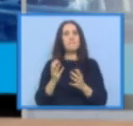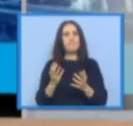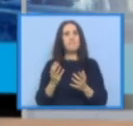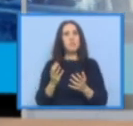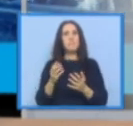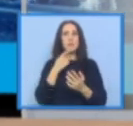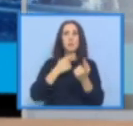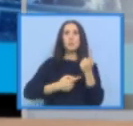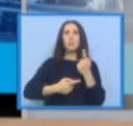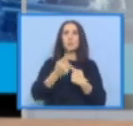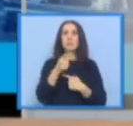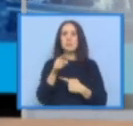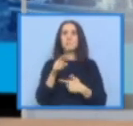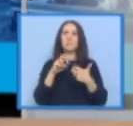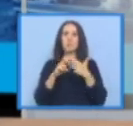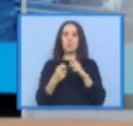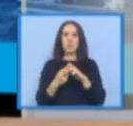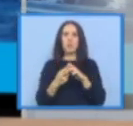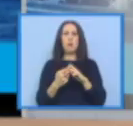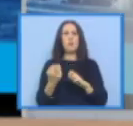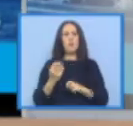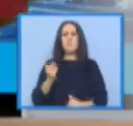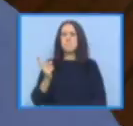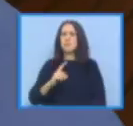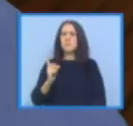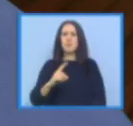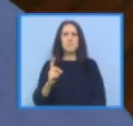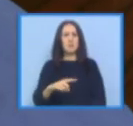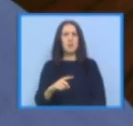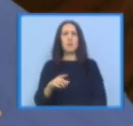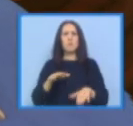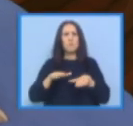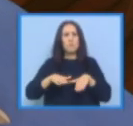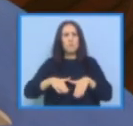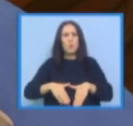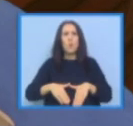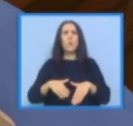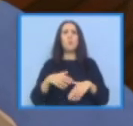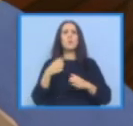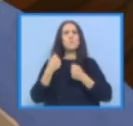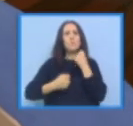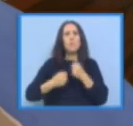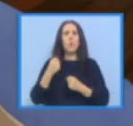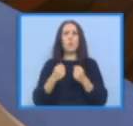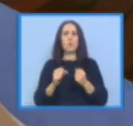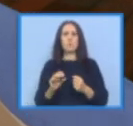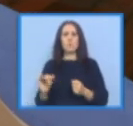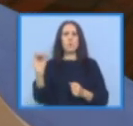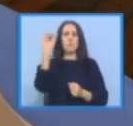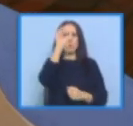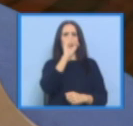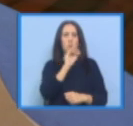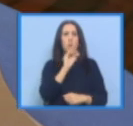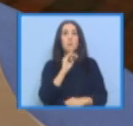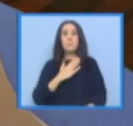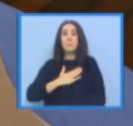para denunciar esse problema. Assistimos a constantes greves e manifestações em vários locais,